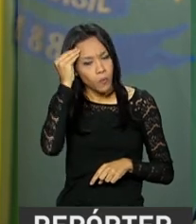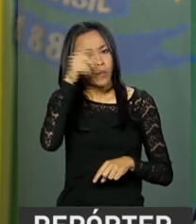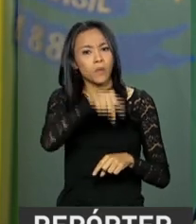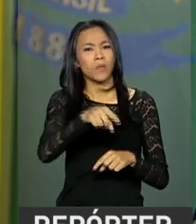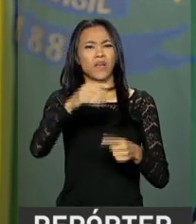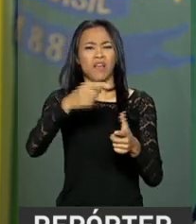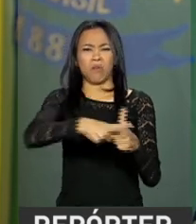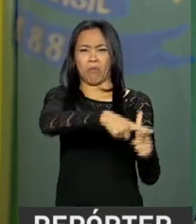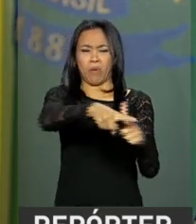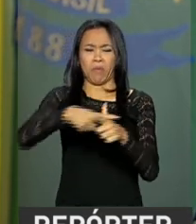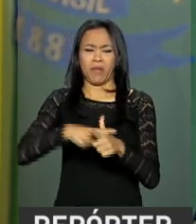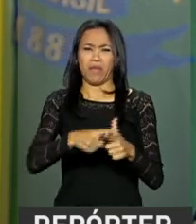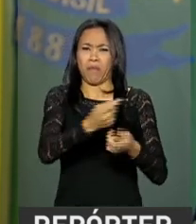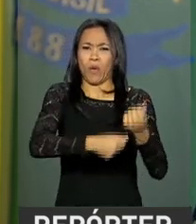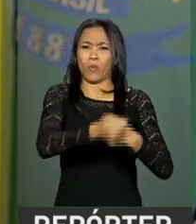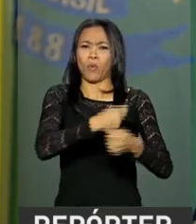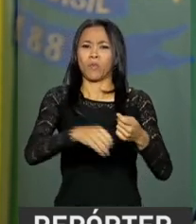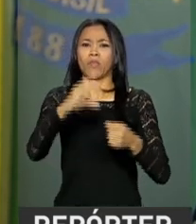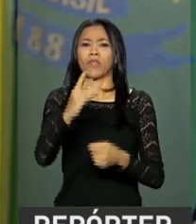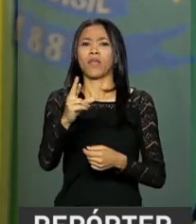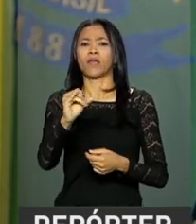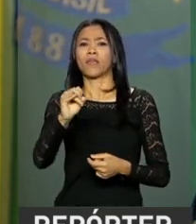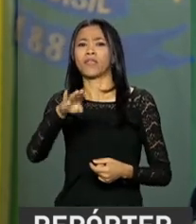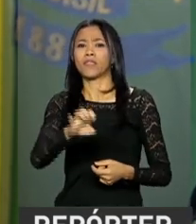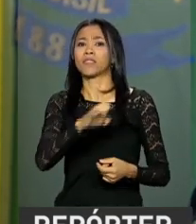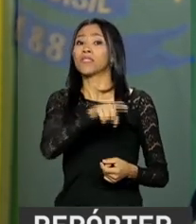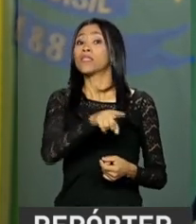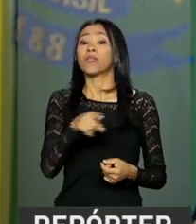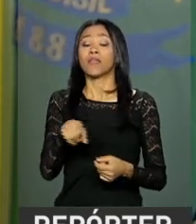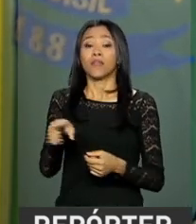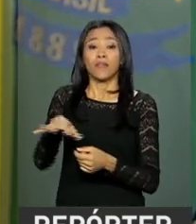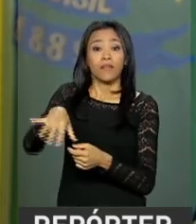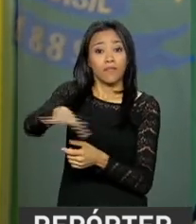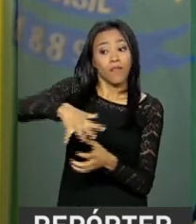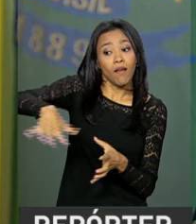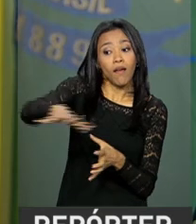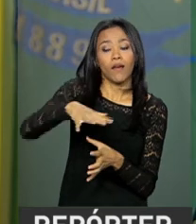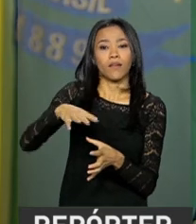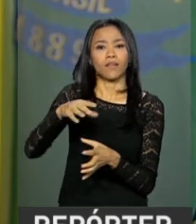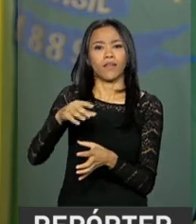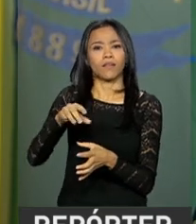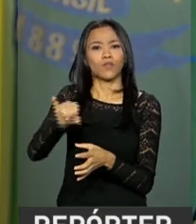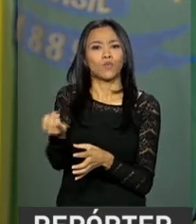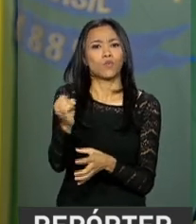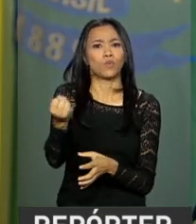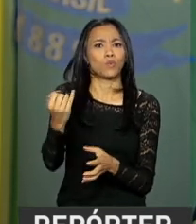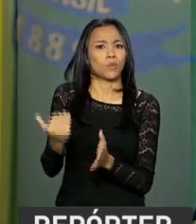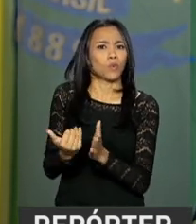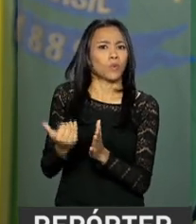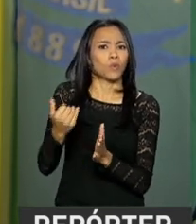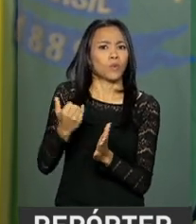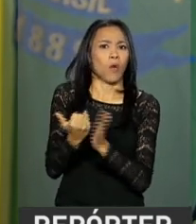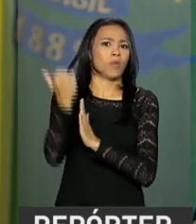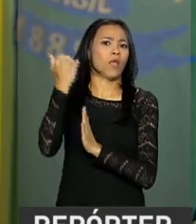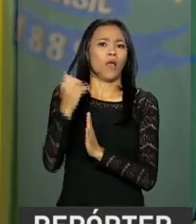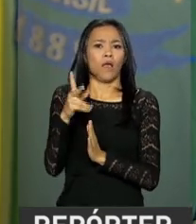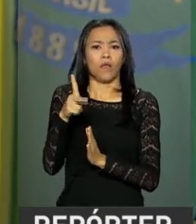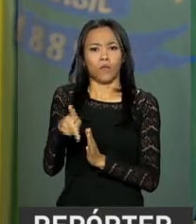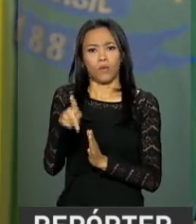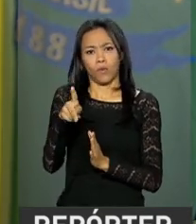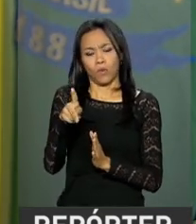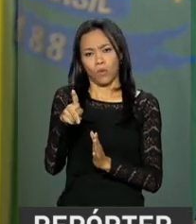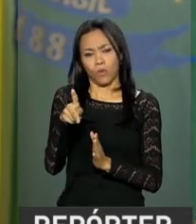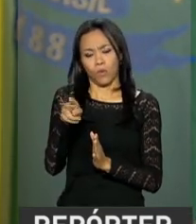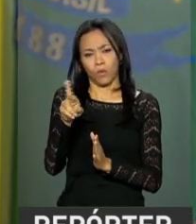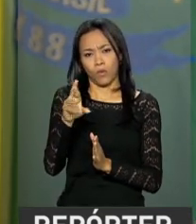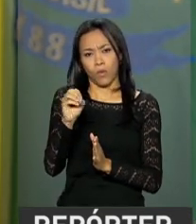nossa história sem mexer no volume do crédito ou nas taxas de juros do provar o